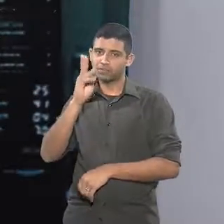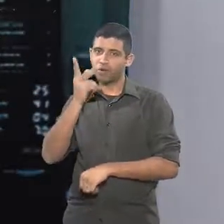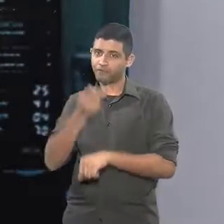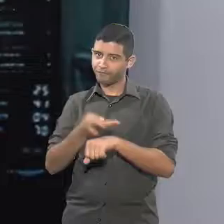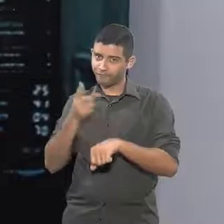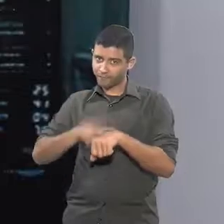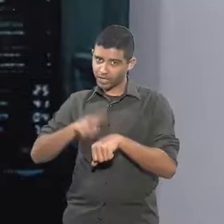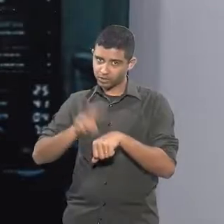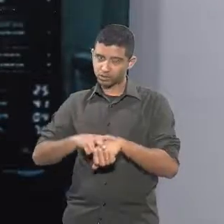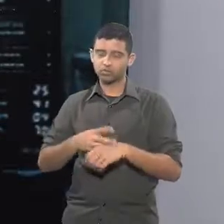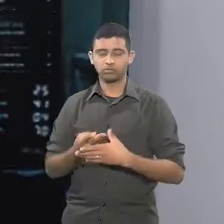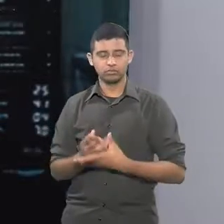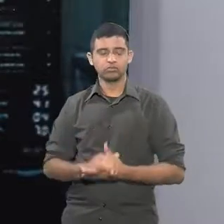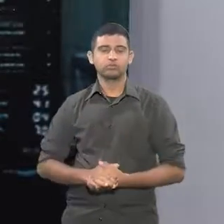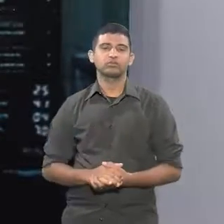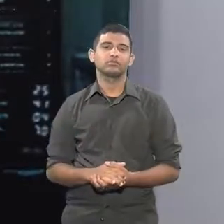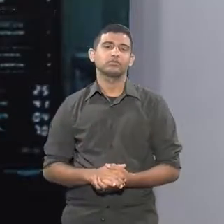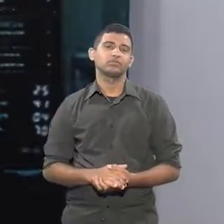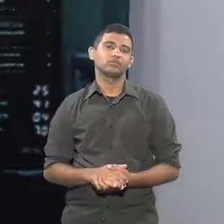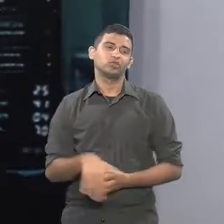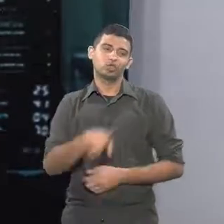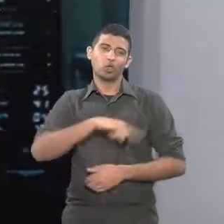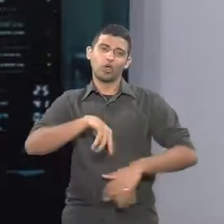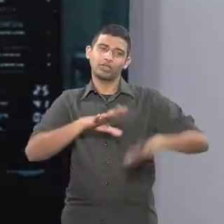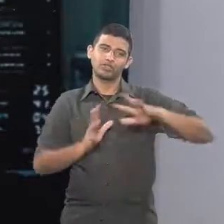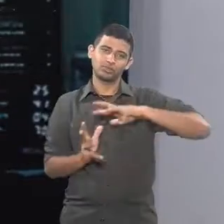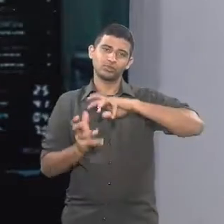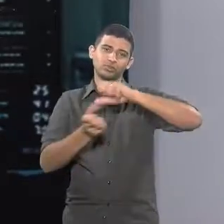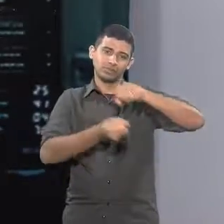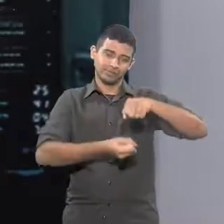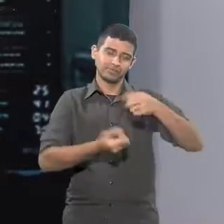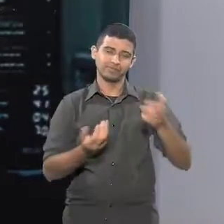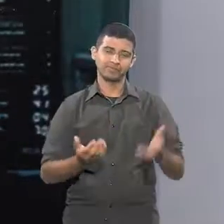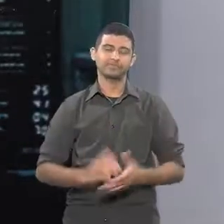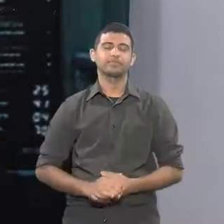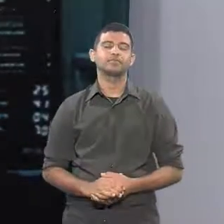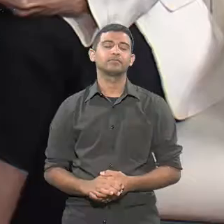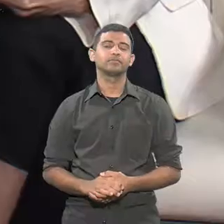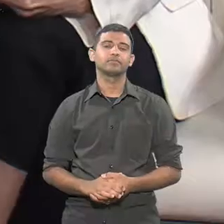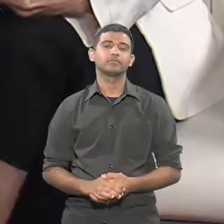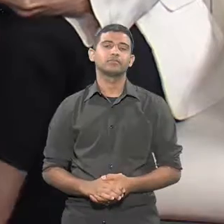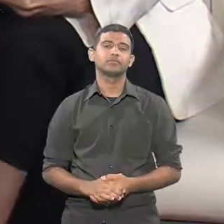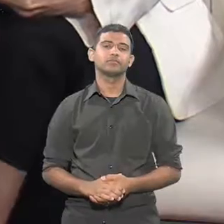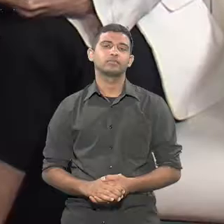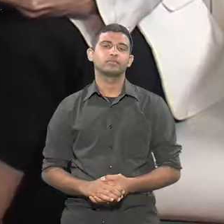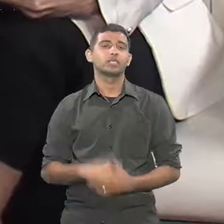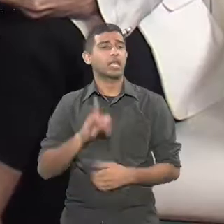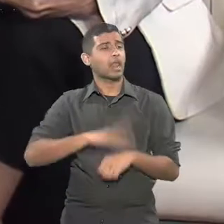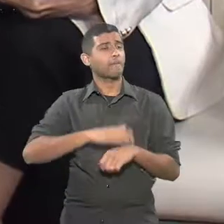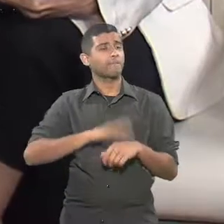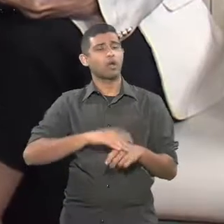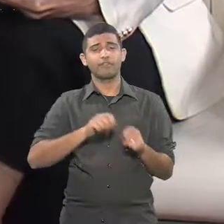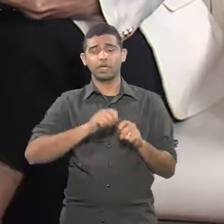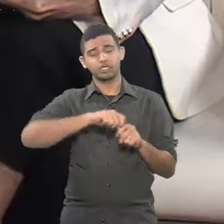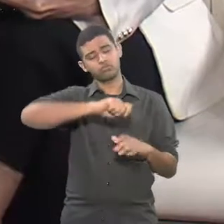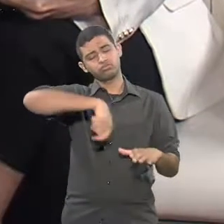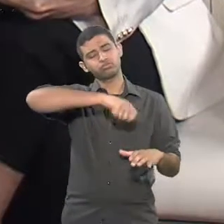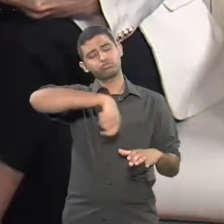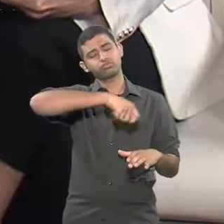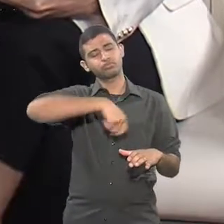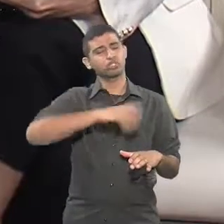o ideal, né? Sejamos sustentáveis. E ela já botar